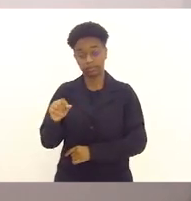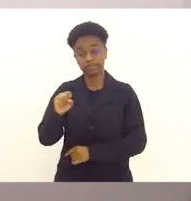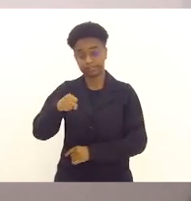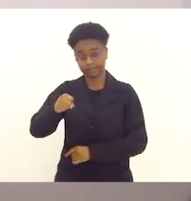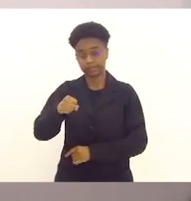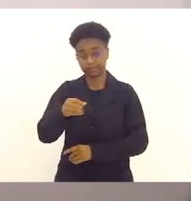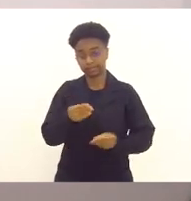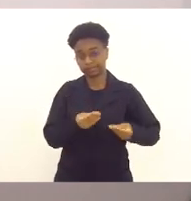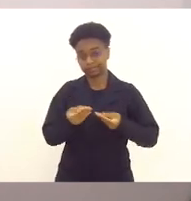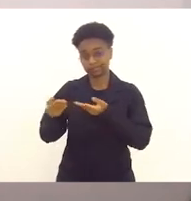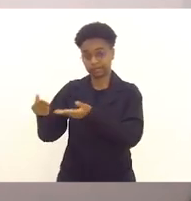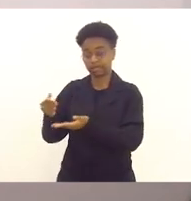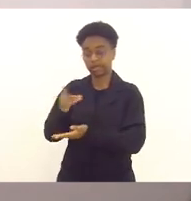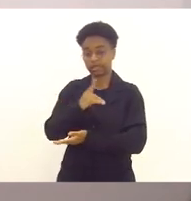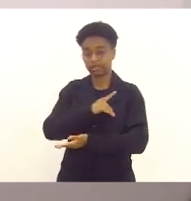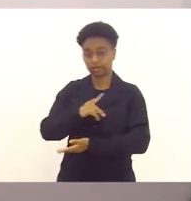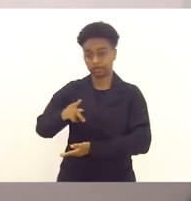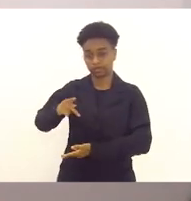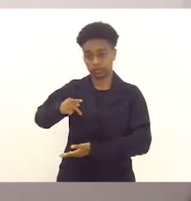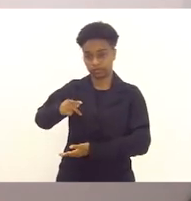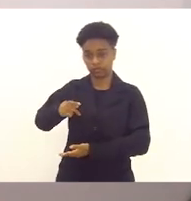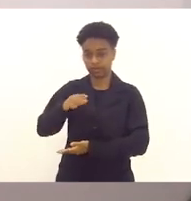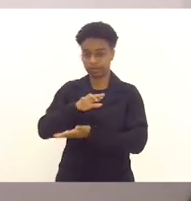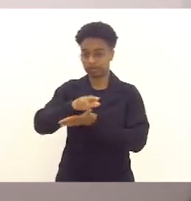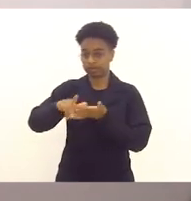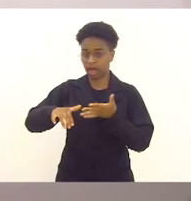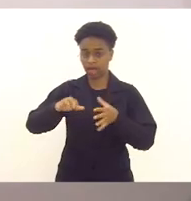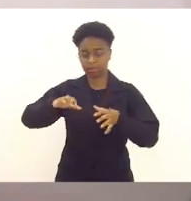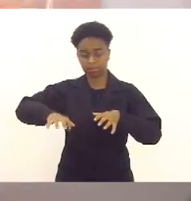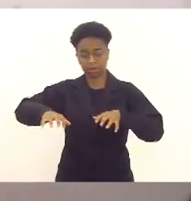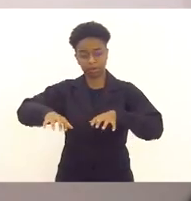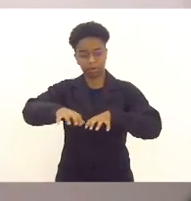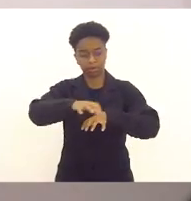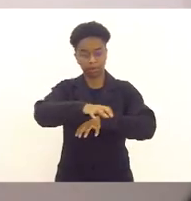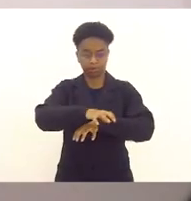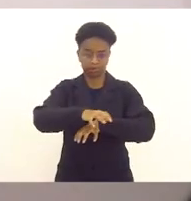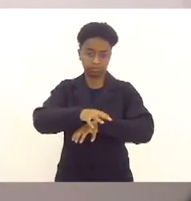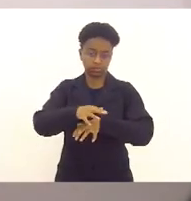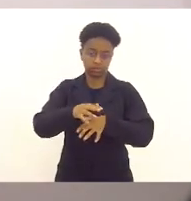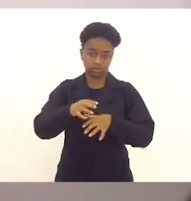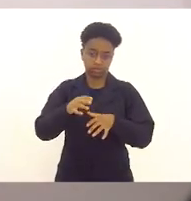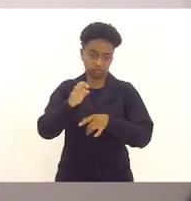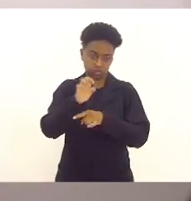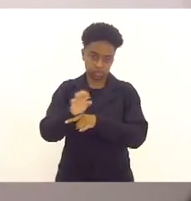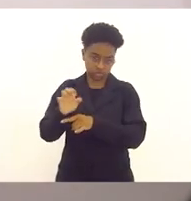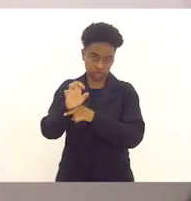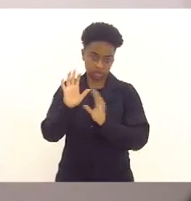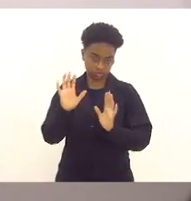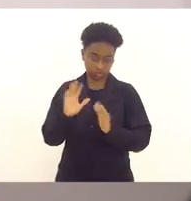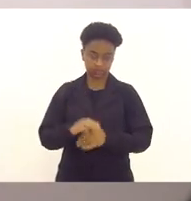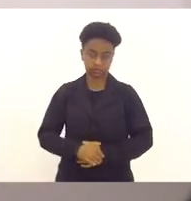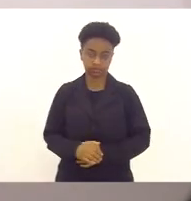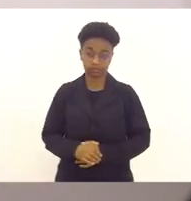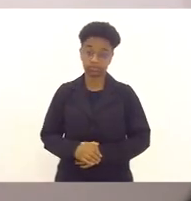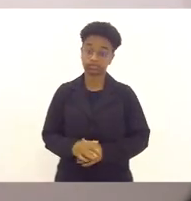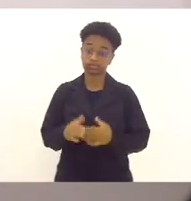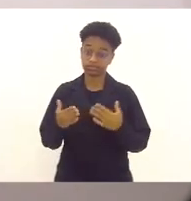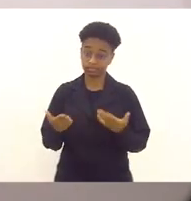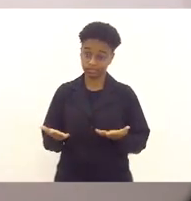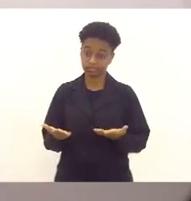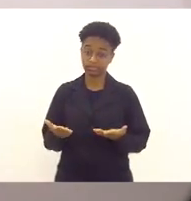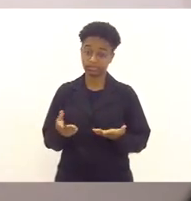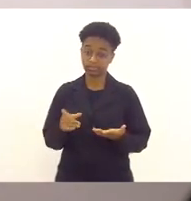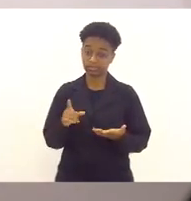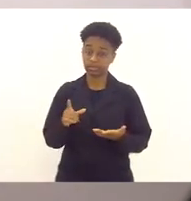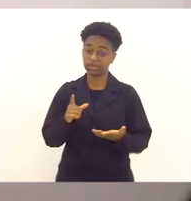defensor da Vara da vara das varas todas as várias de todo estado e aí eu tenho